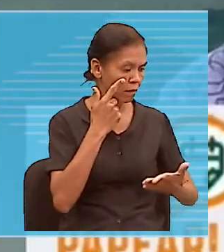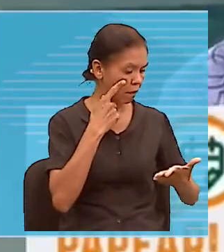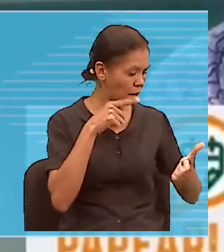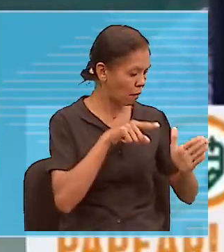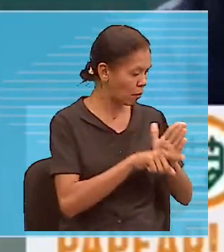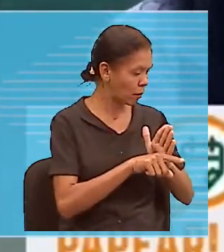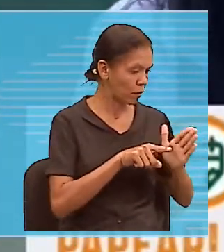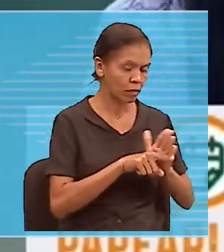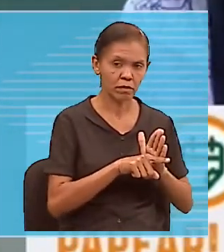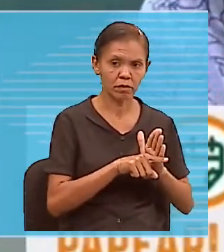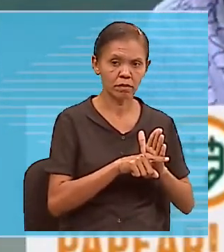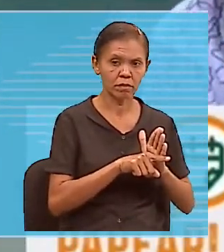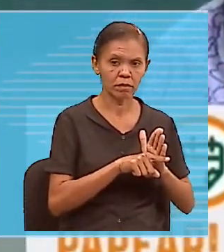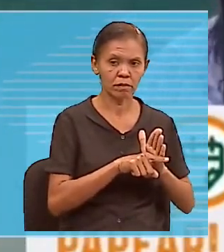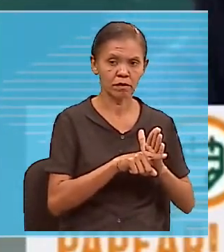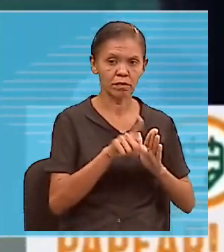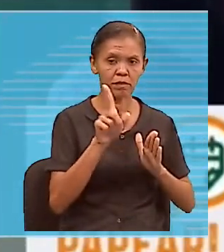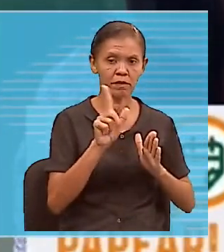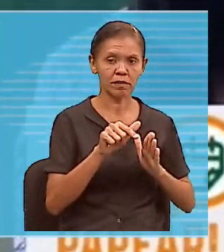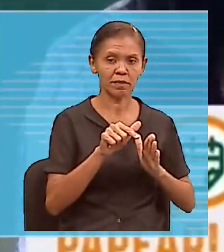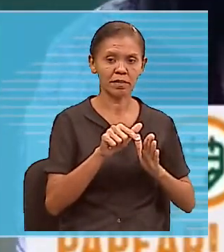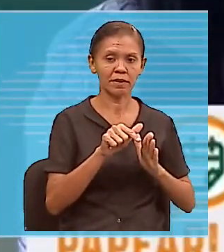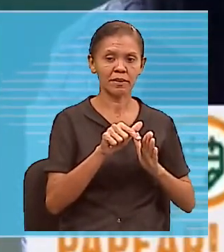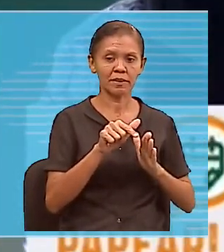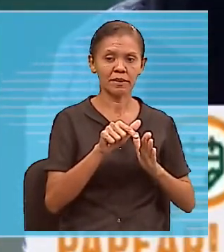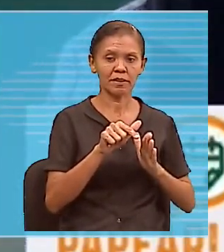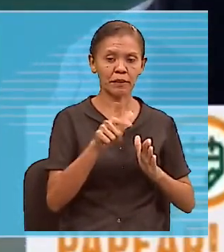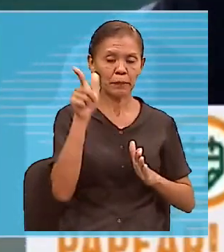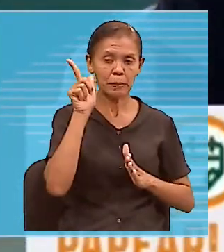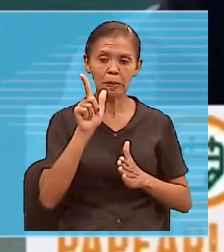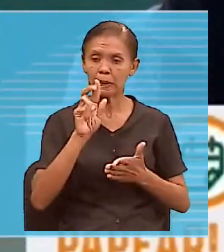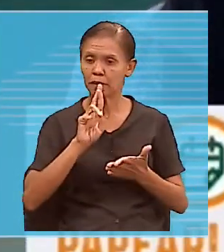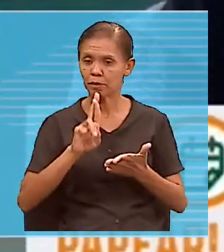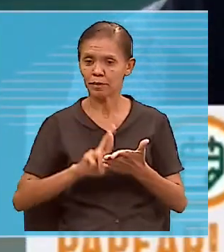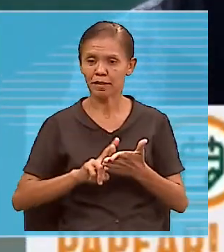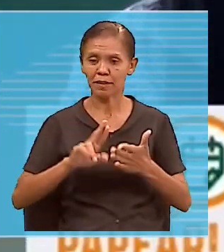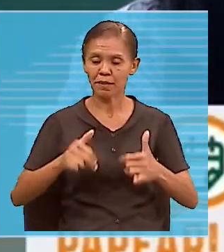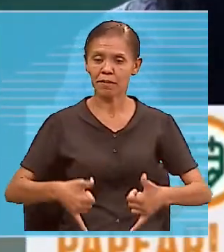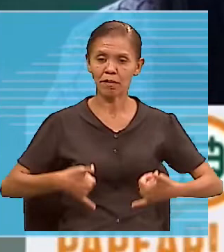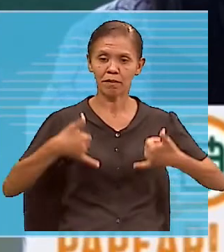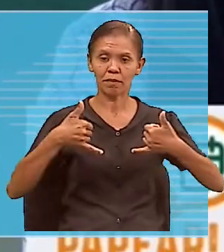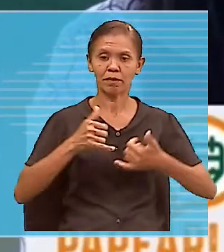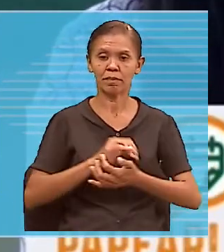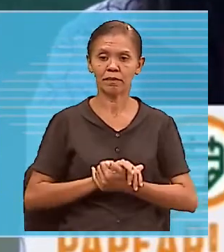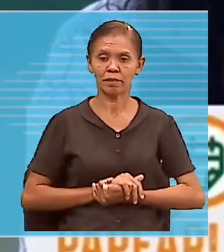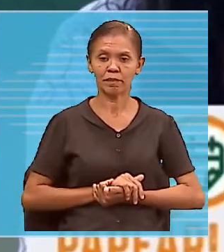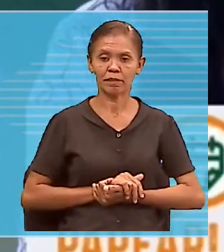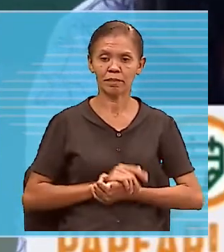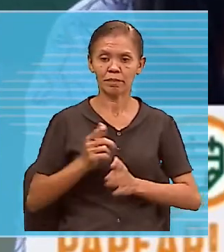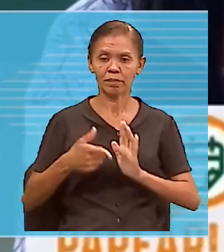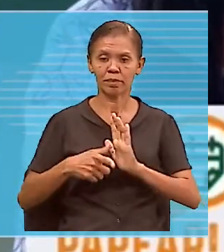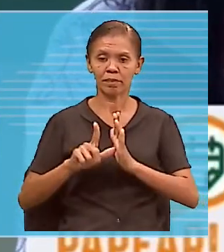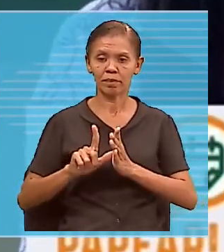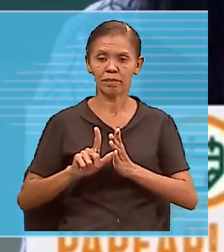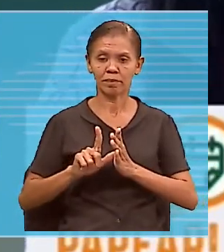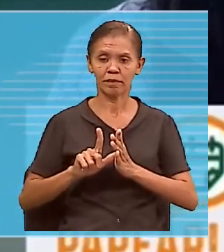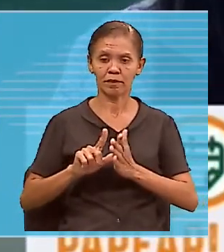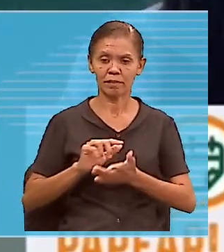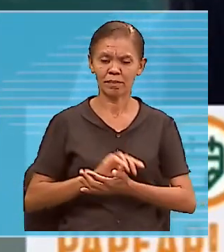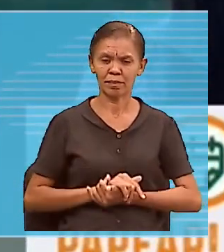É muito bom. Então, vocês já conseguem colher os frutos desse projeto, sim, né? Sim, graças a Deus. Tem